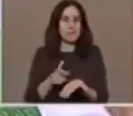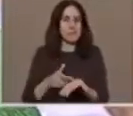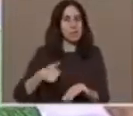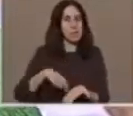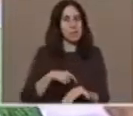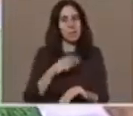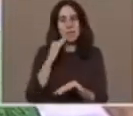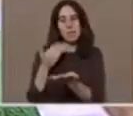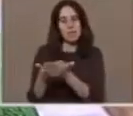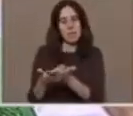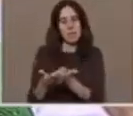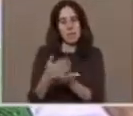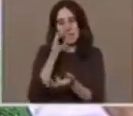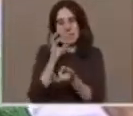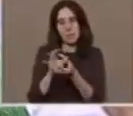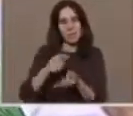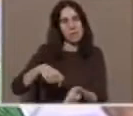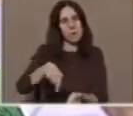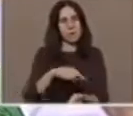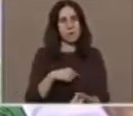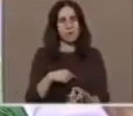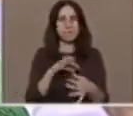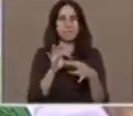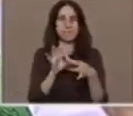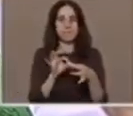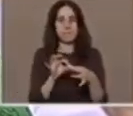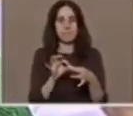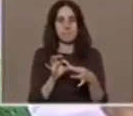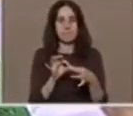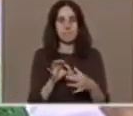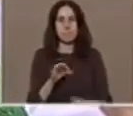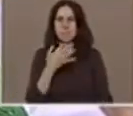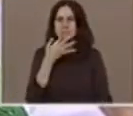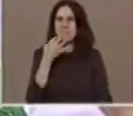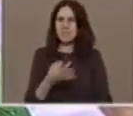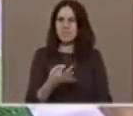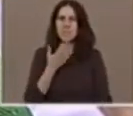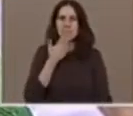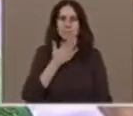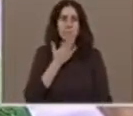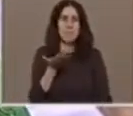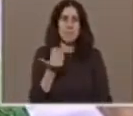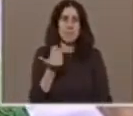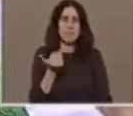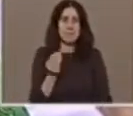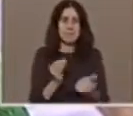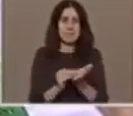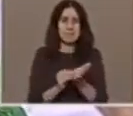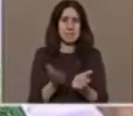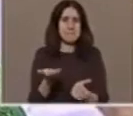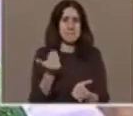esmola, da nossa colaboração, certamente insuficiente, pobre,